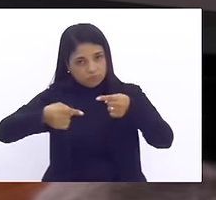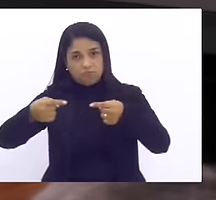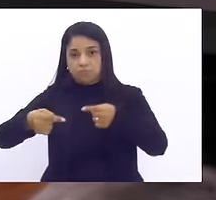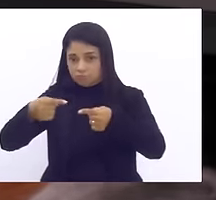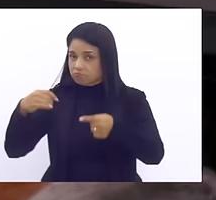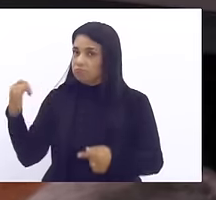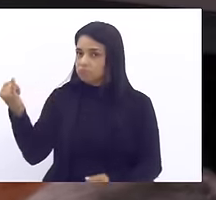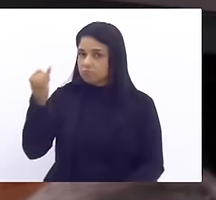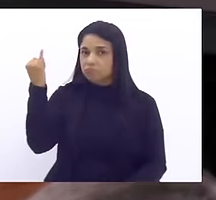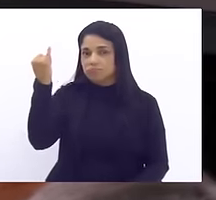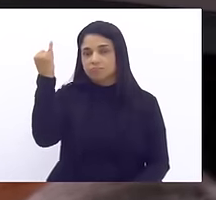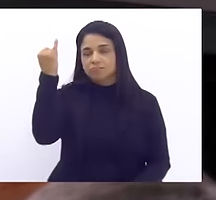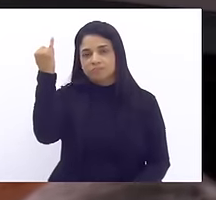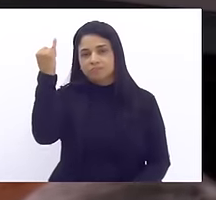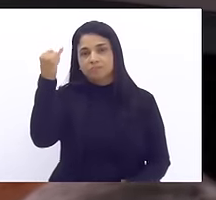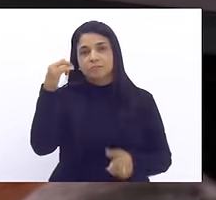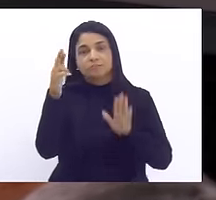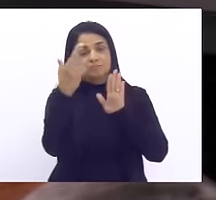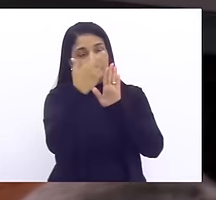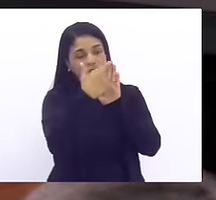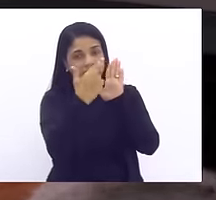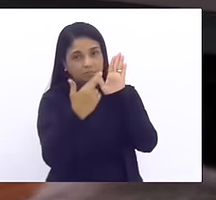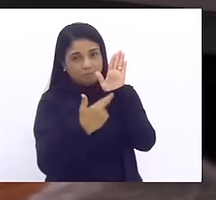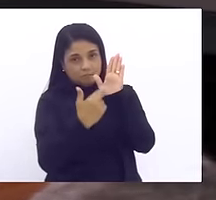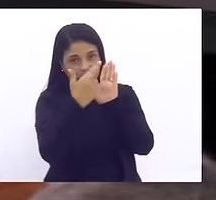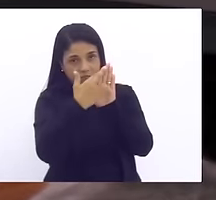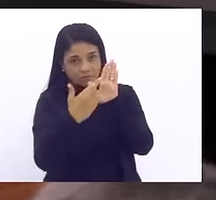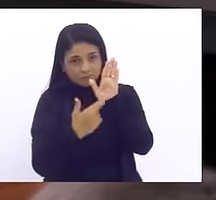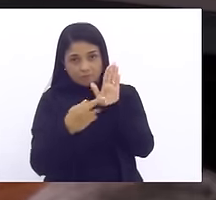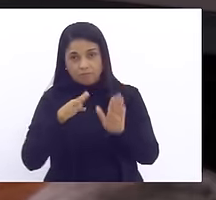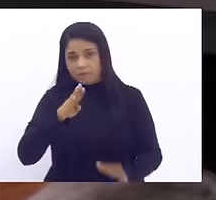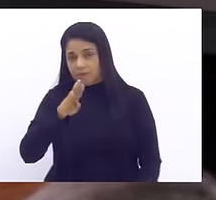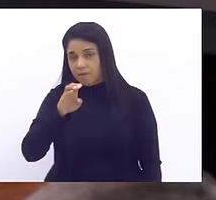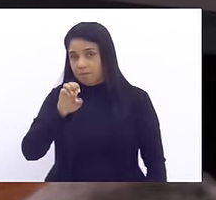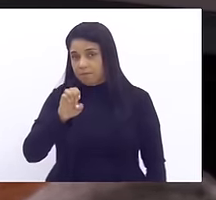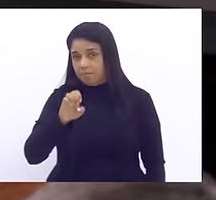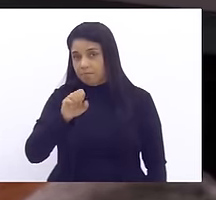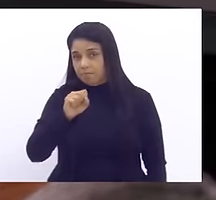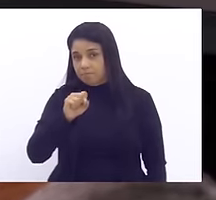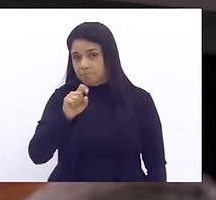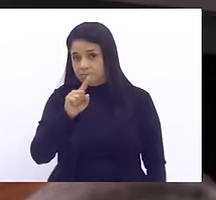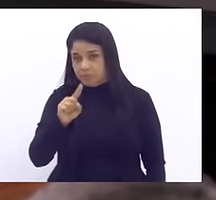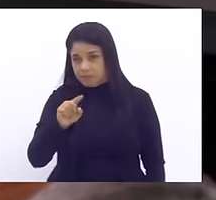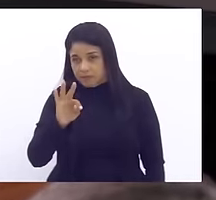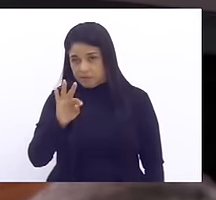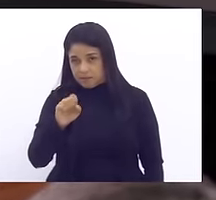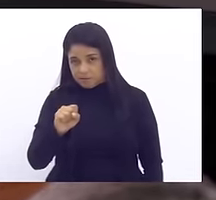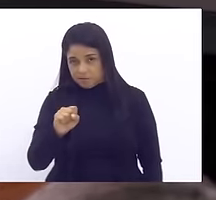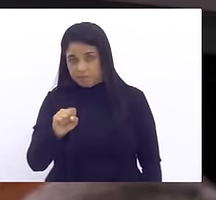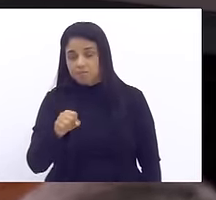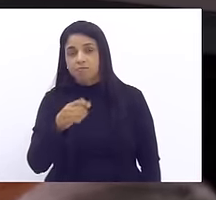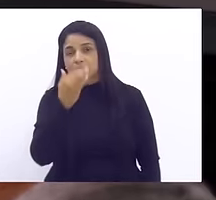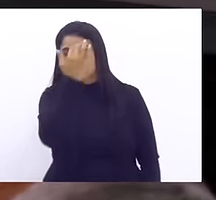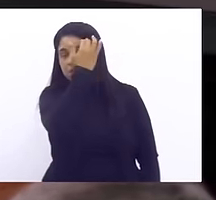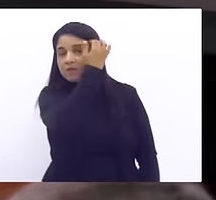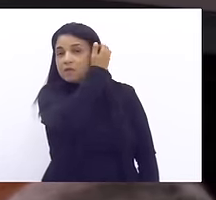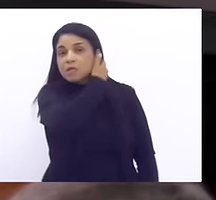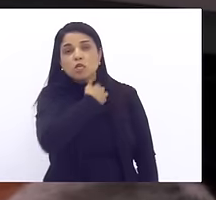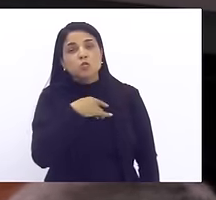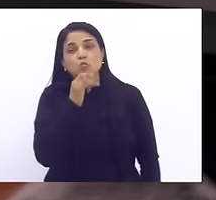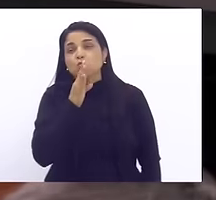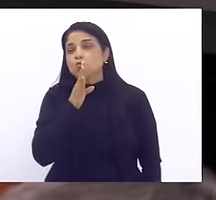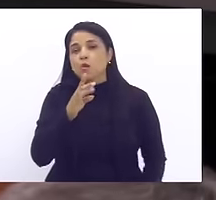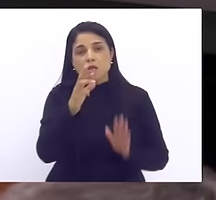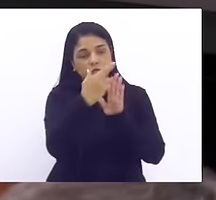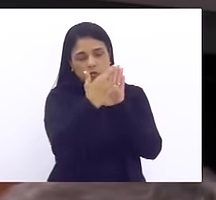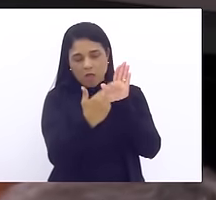importante que é a questão da regulamentação das blitz talvez porque eu pelo menos desconheço Norma A esse